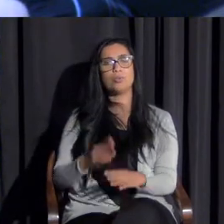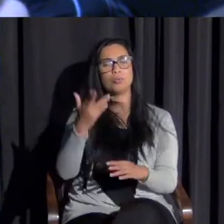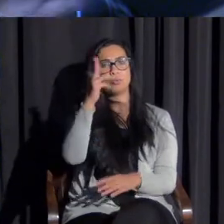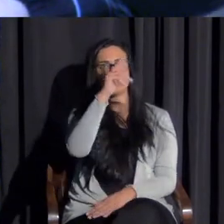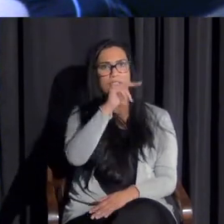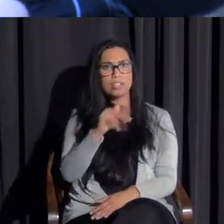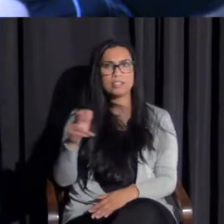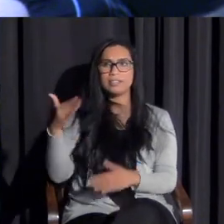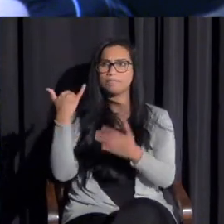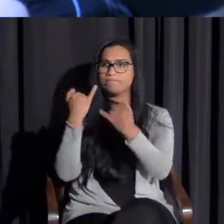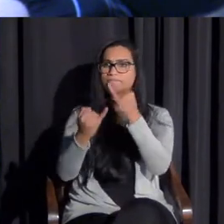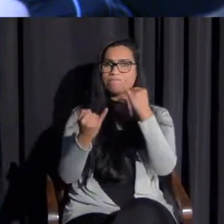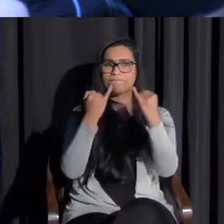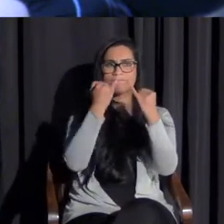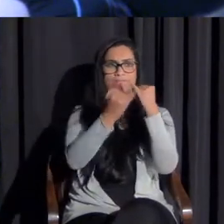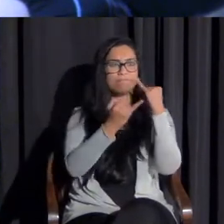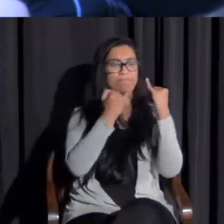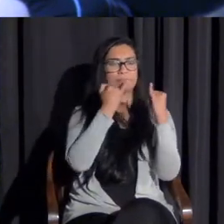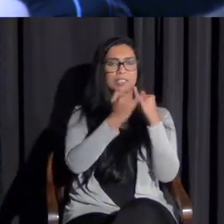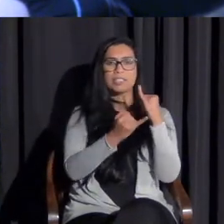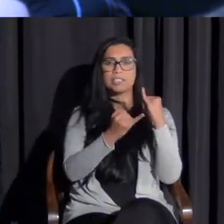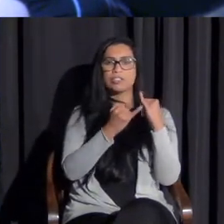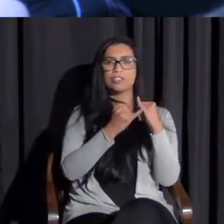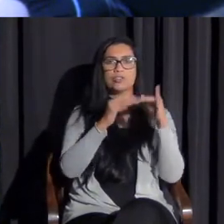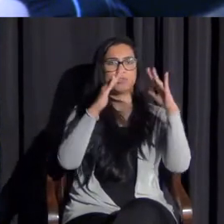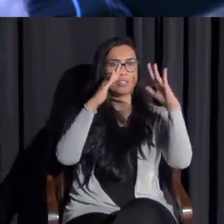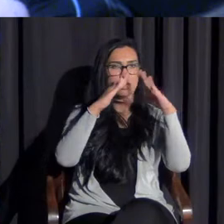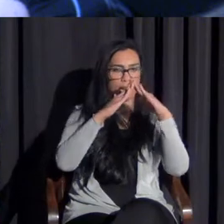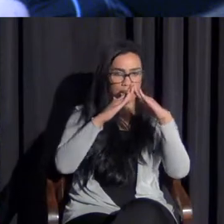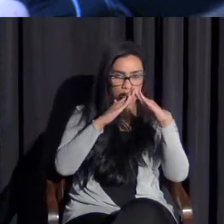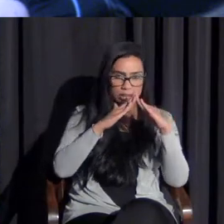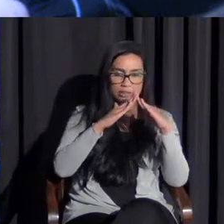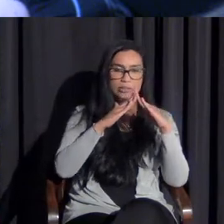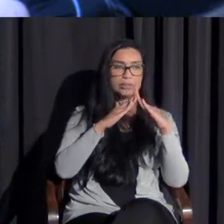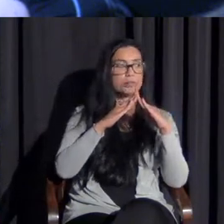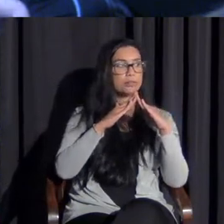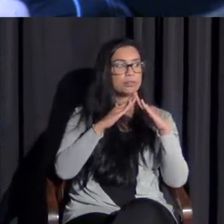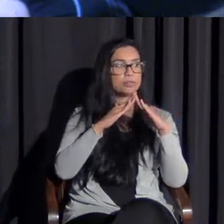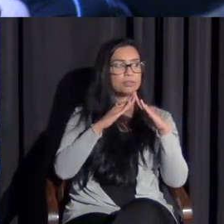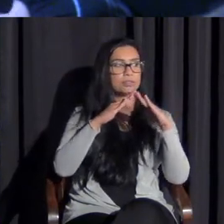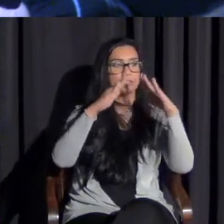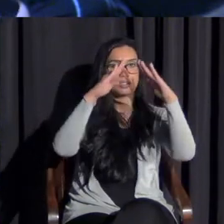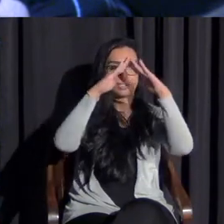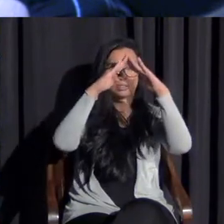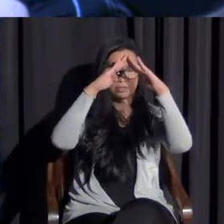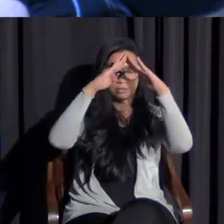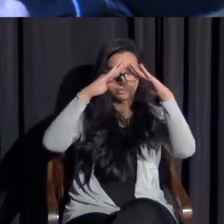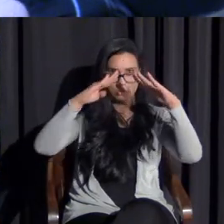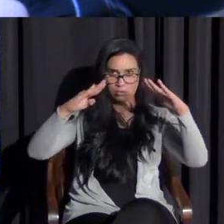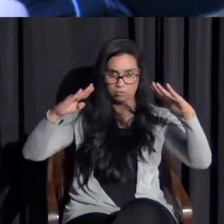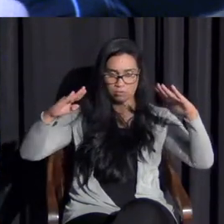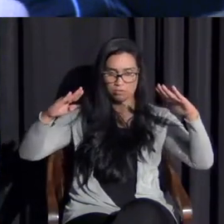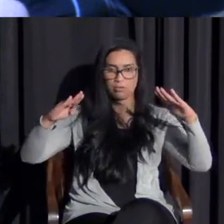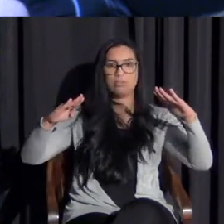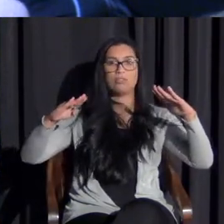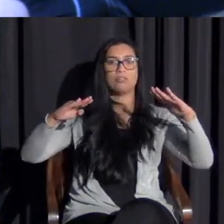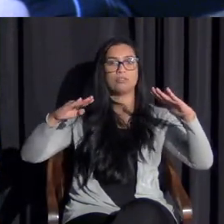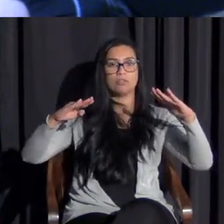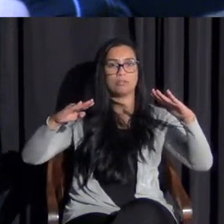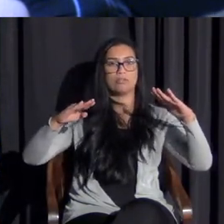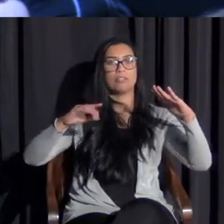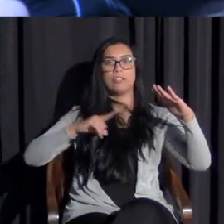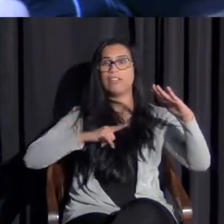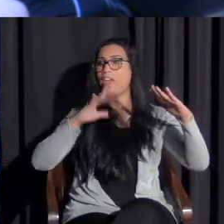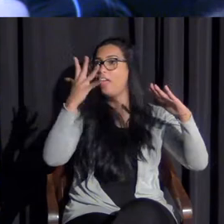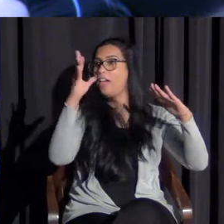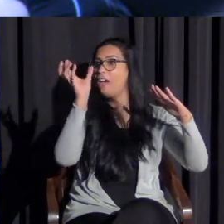Uma casa construída muito de uma maneira, um telhado, aquele assim, sabe, que tem em Campos do Jordão, uma macieira.